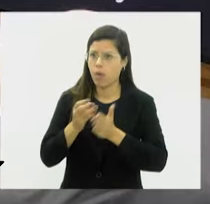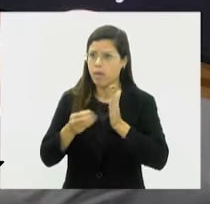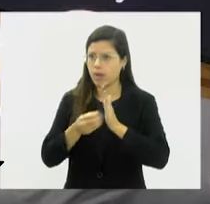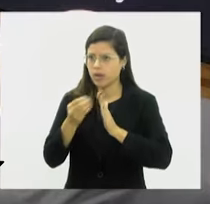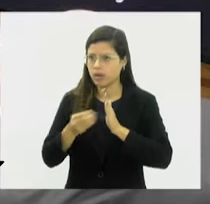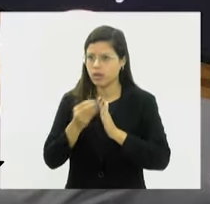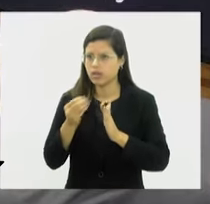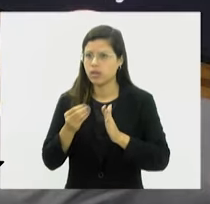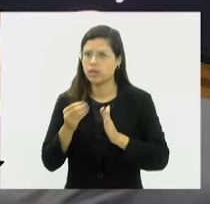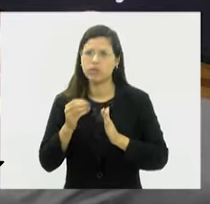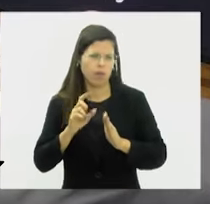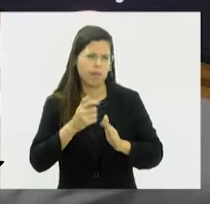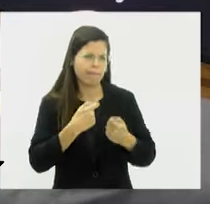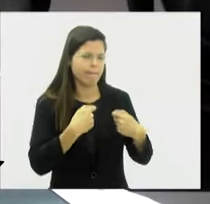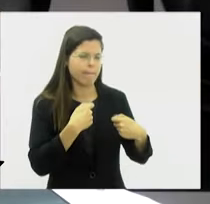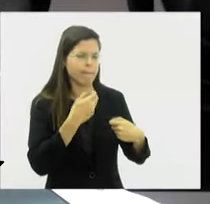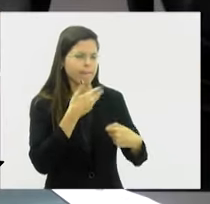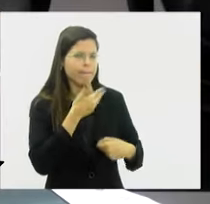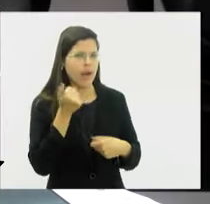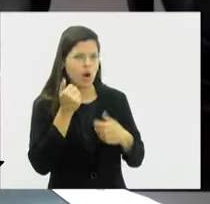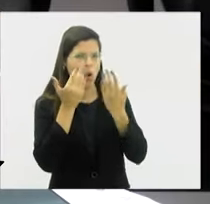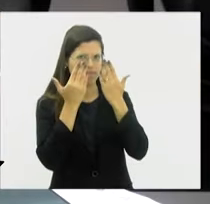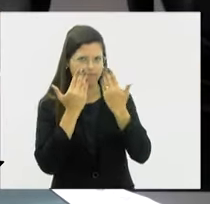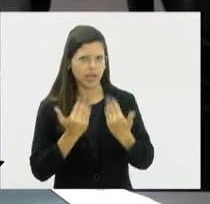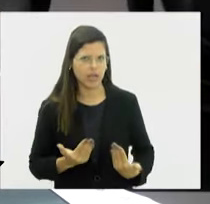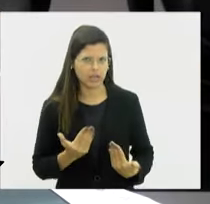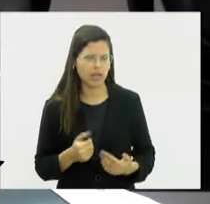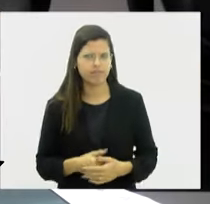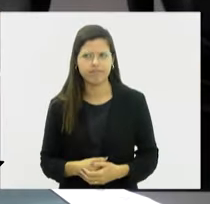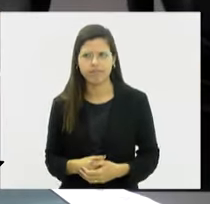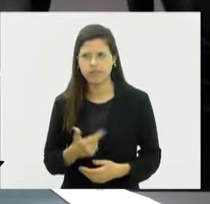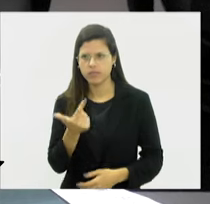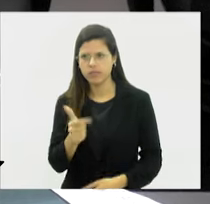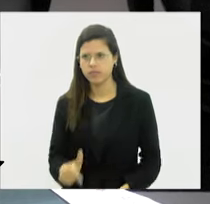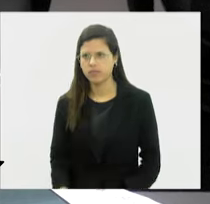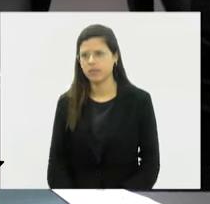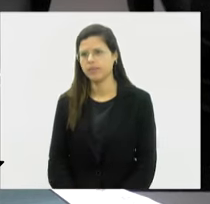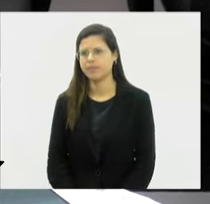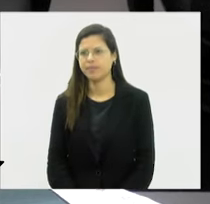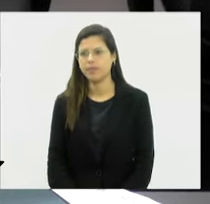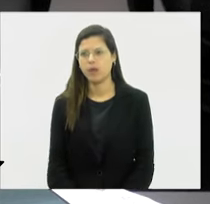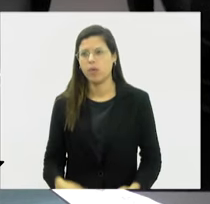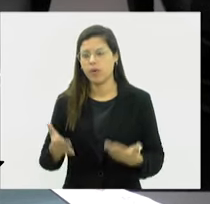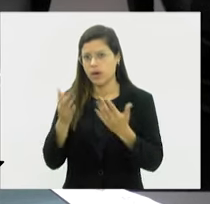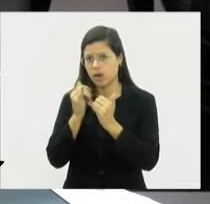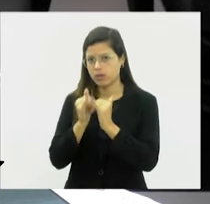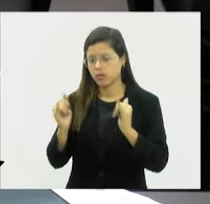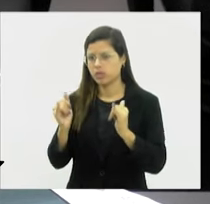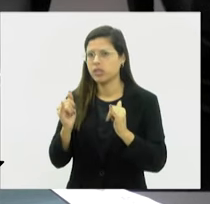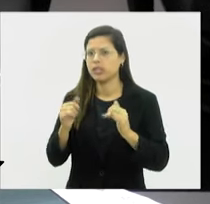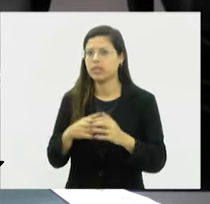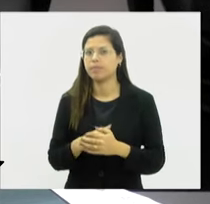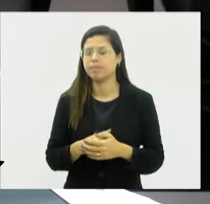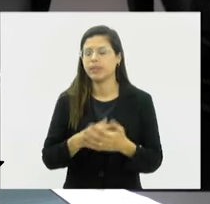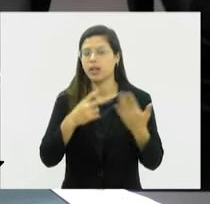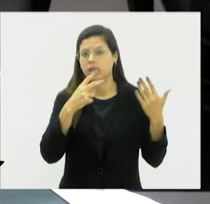devolvo na vista, professor. Tá bom, fechado. Mas eu queria só dar uma notícia para o senhor saber. Na semana